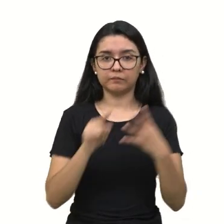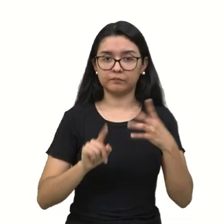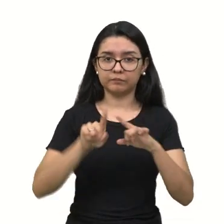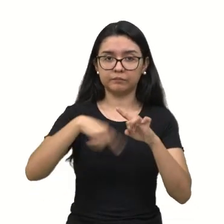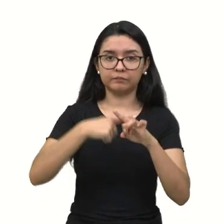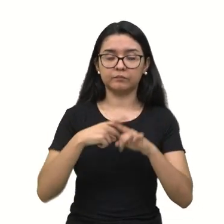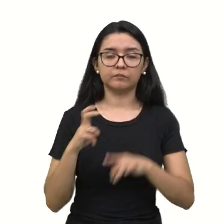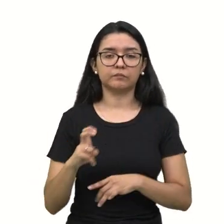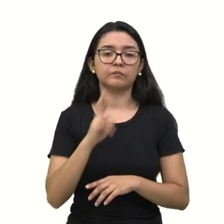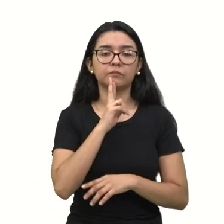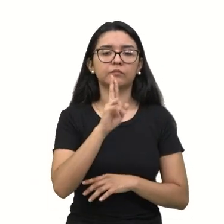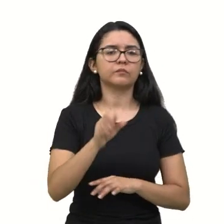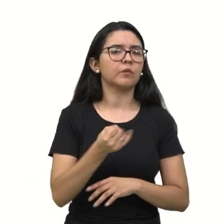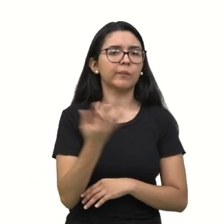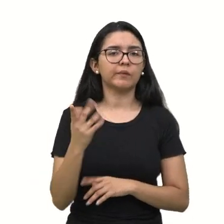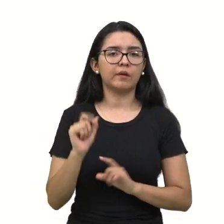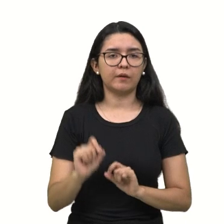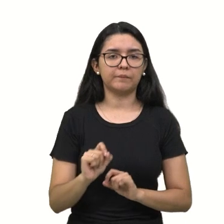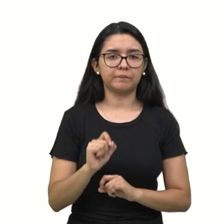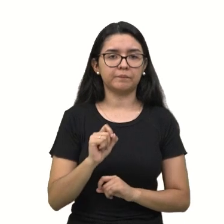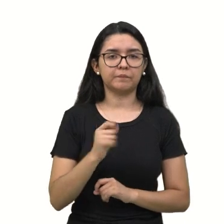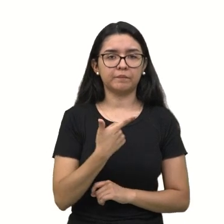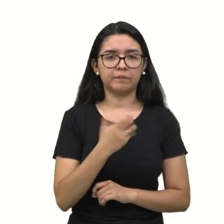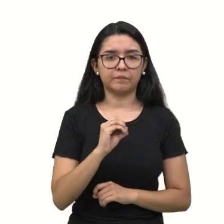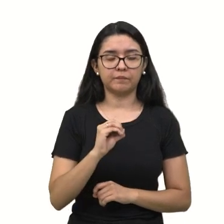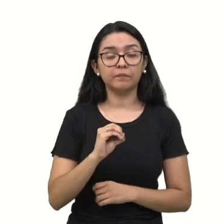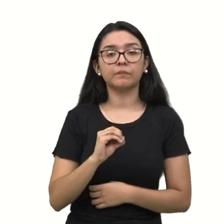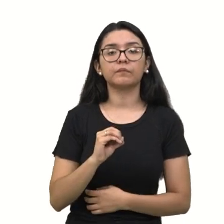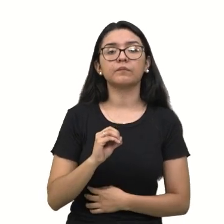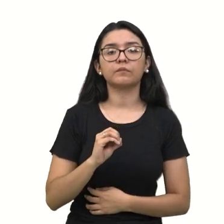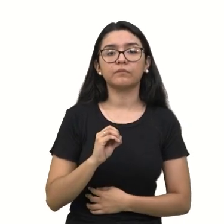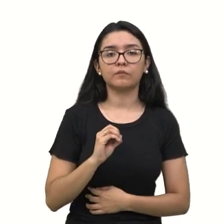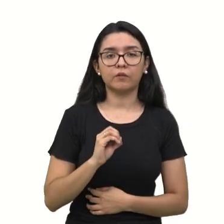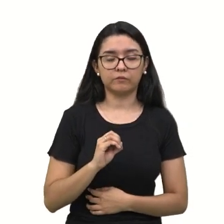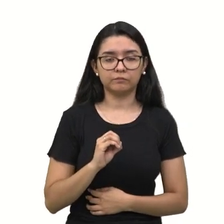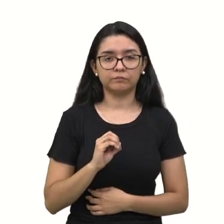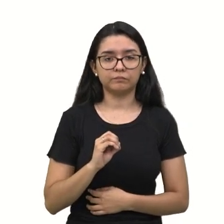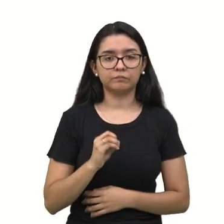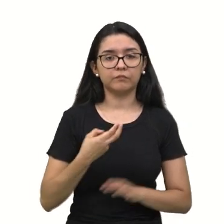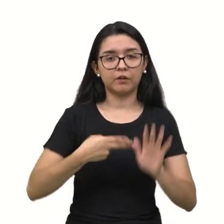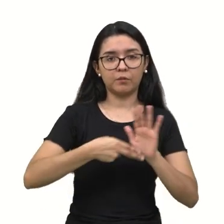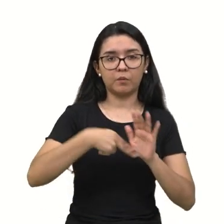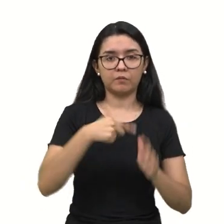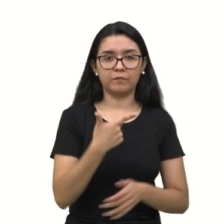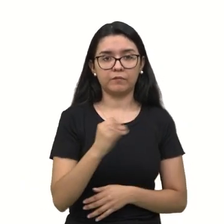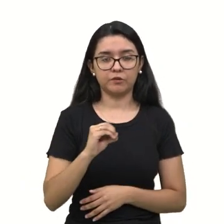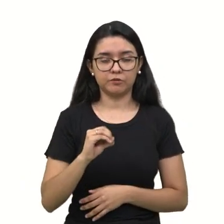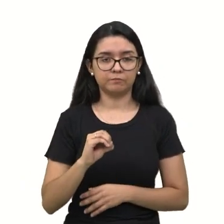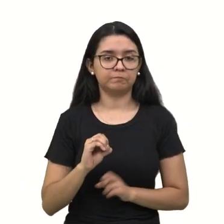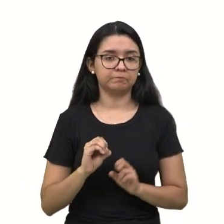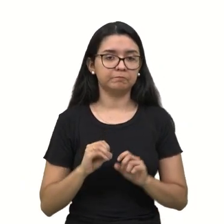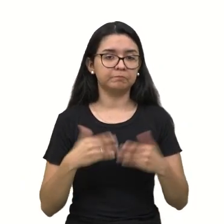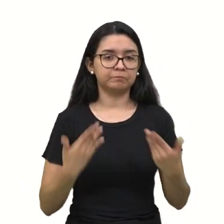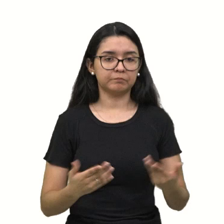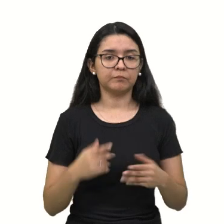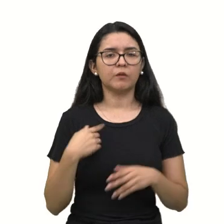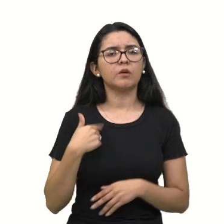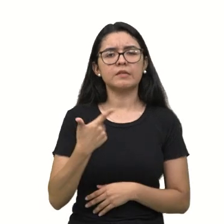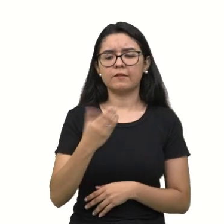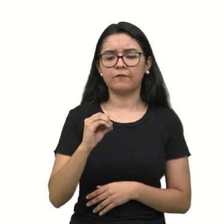5, o resultado da operação é igual a 20, que é chamado de